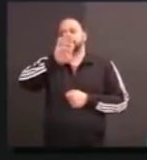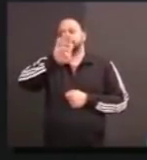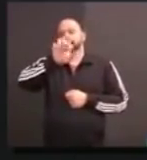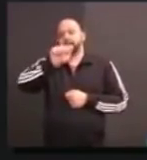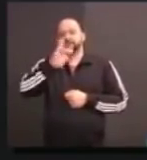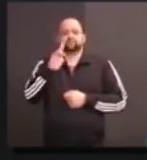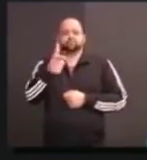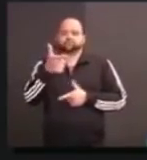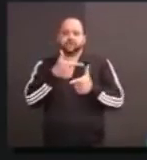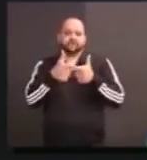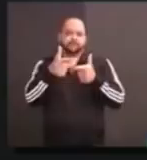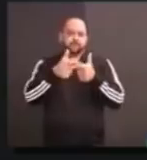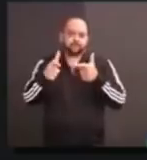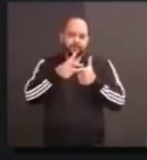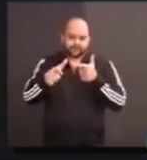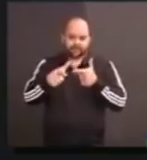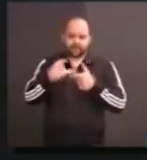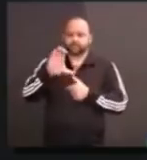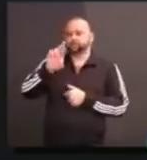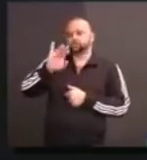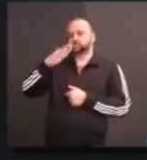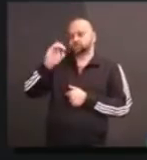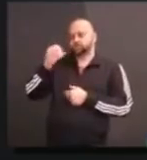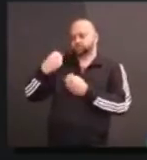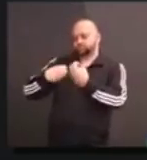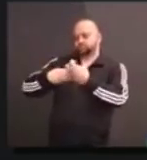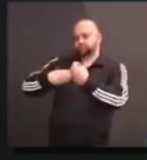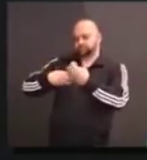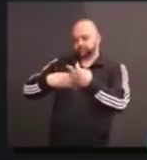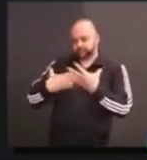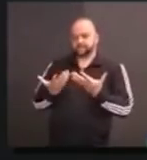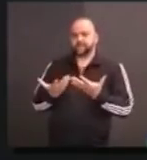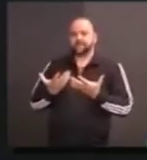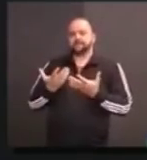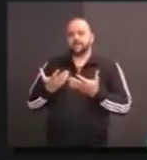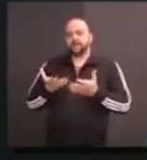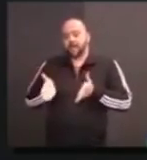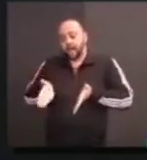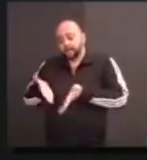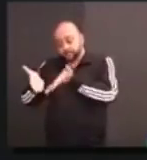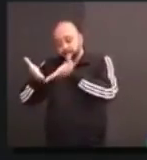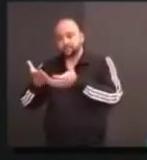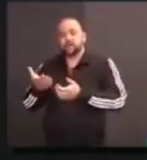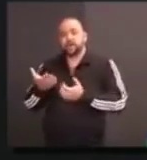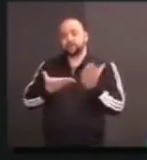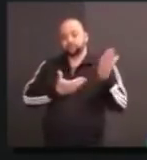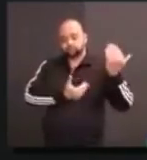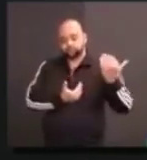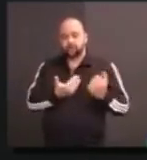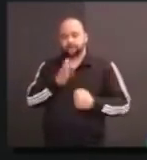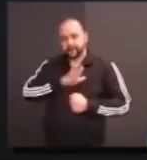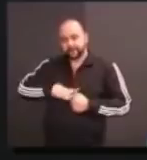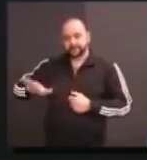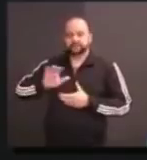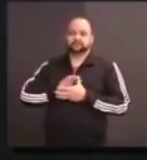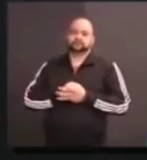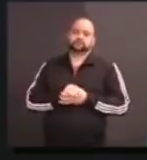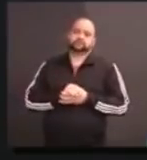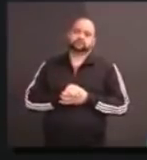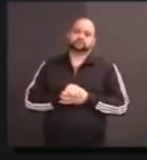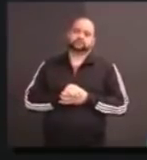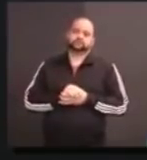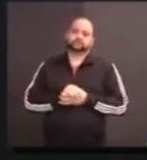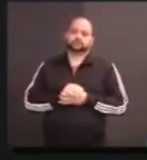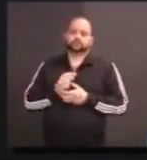E Chico Xavier nos ensinava a promover a juventude, a promover o jovem.